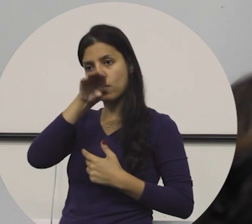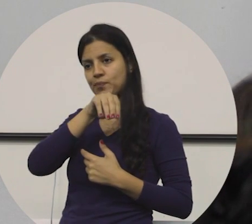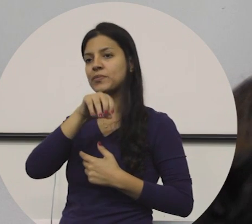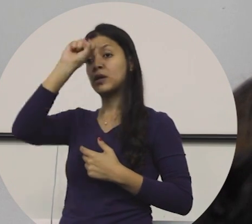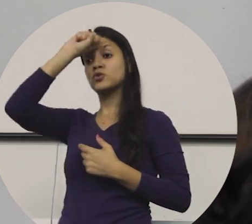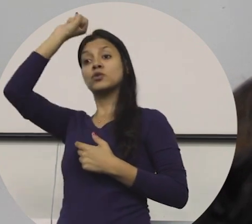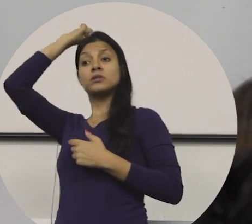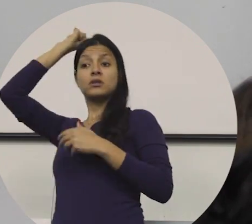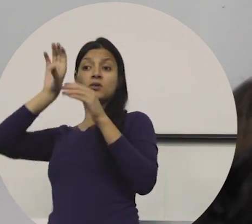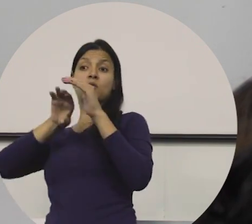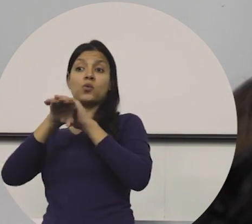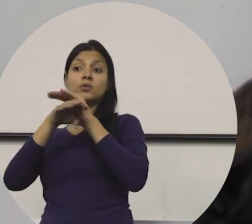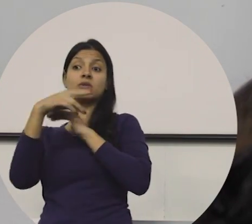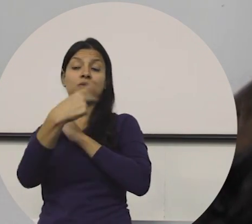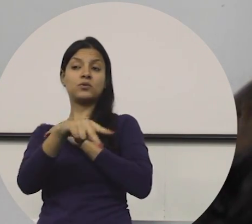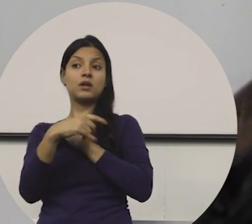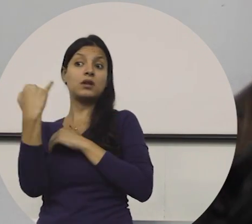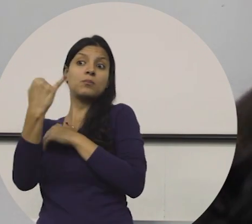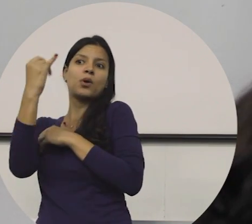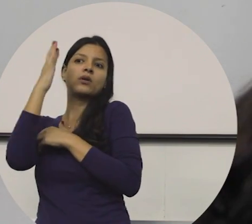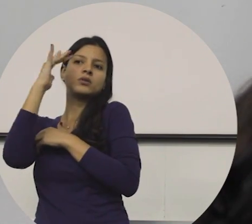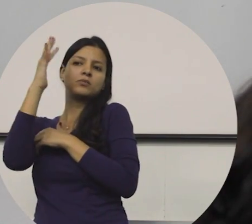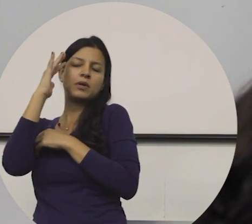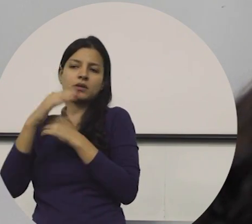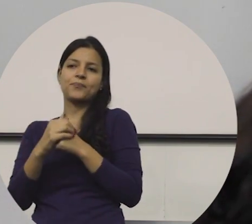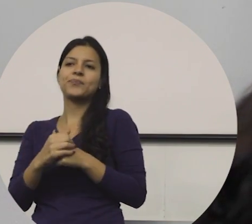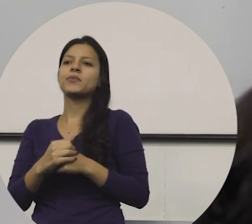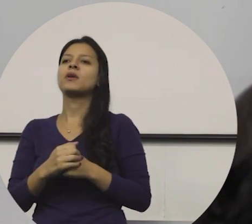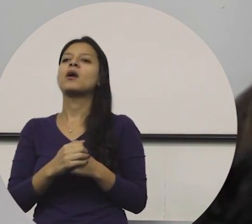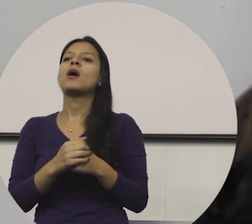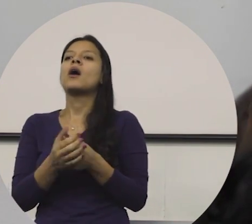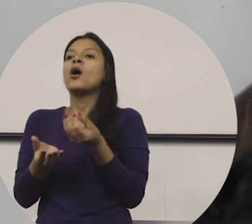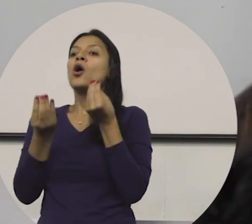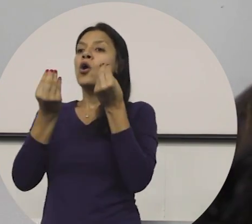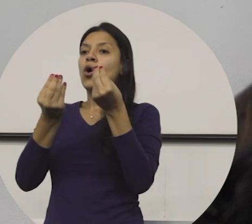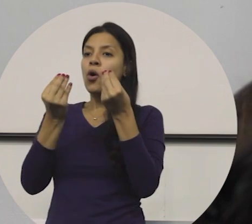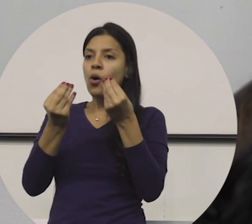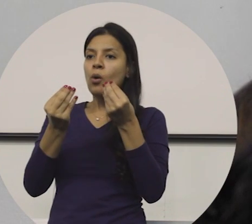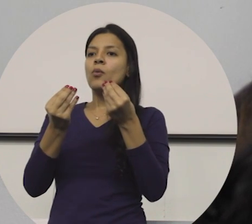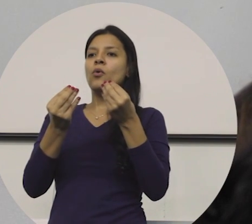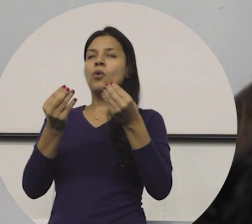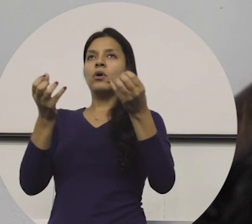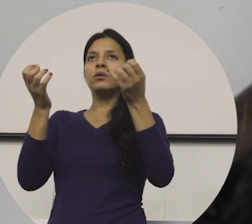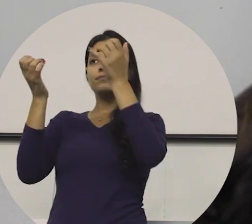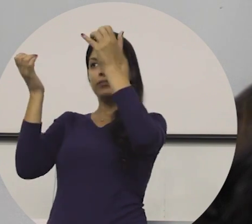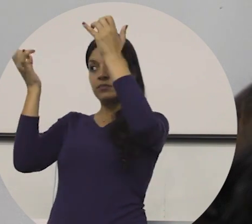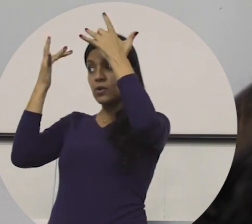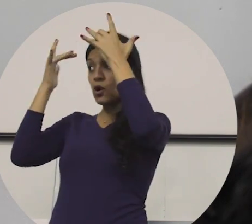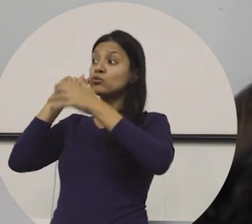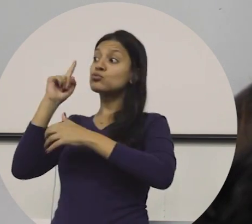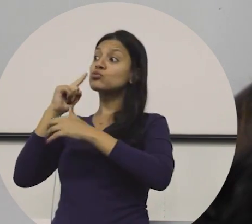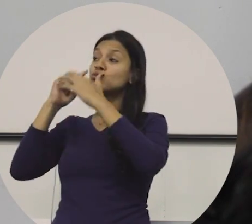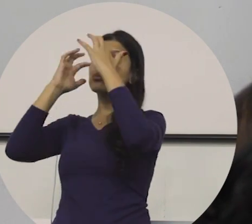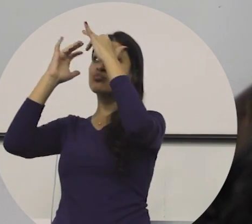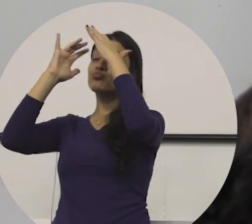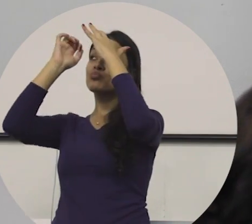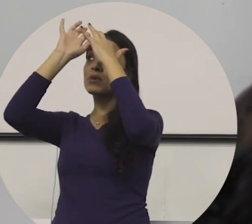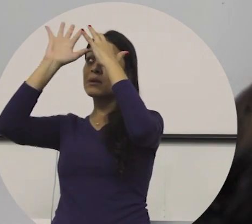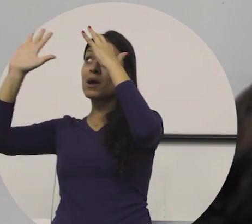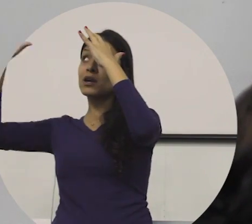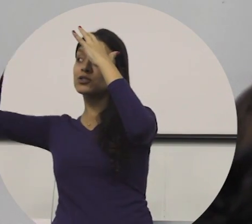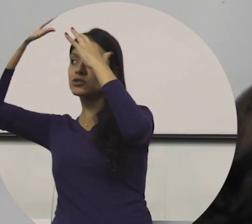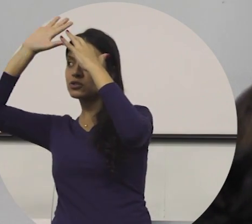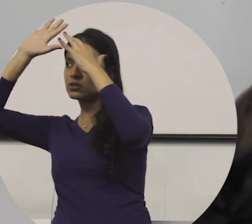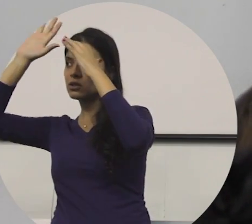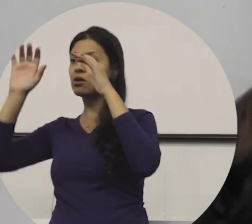pensar sobre como que é processado a coisa imagética na cabeça surda e como é pensado na cabeça